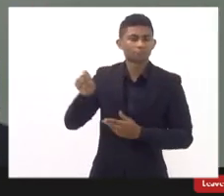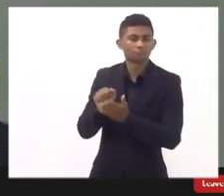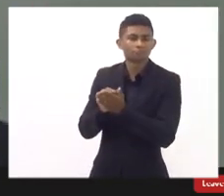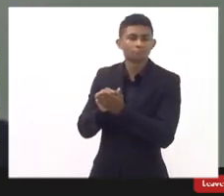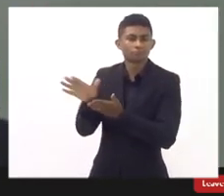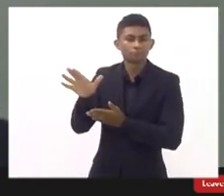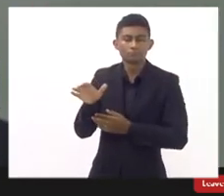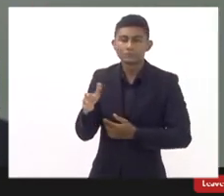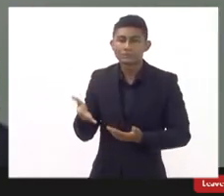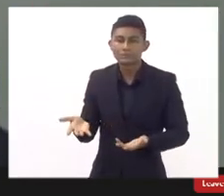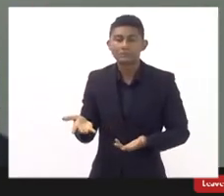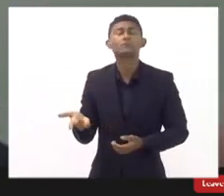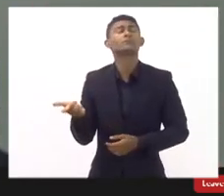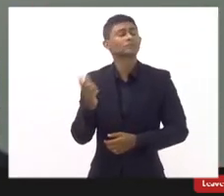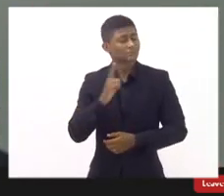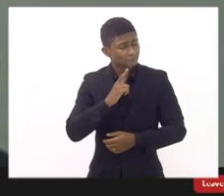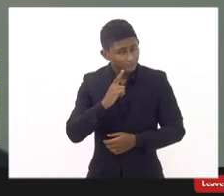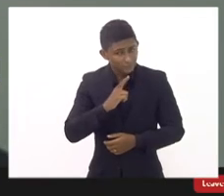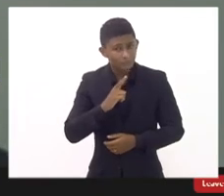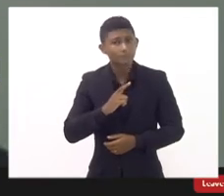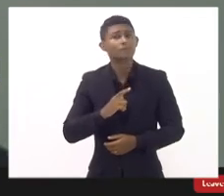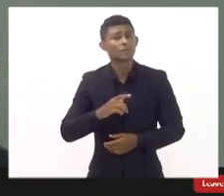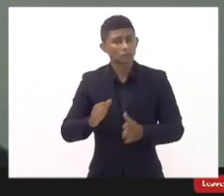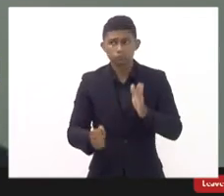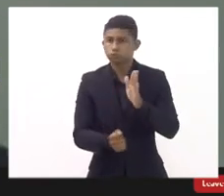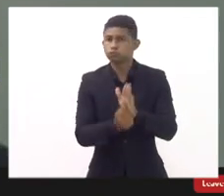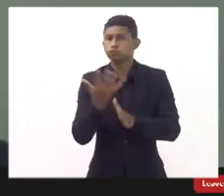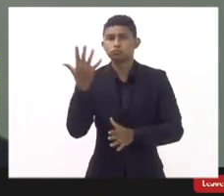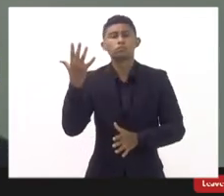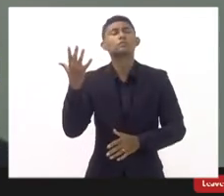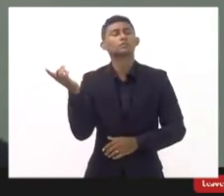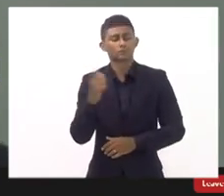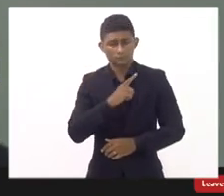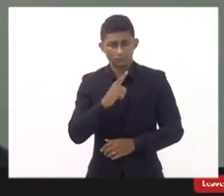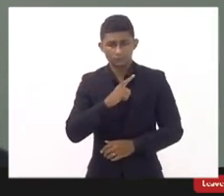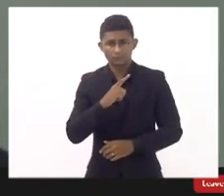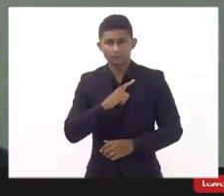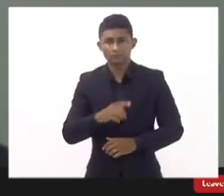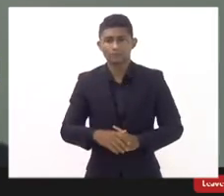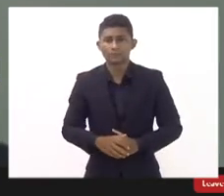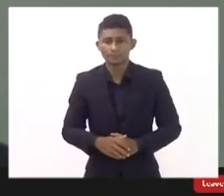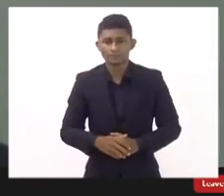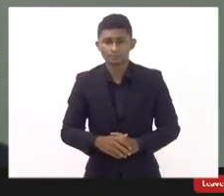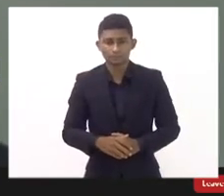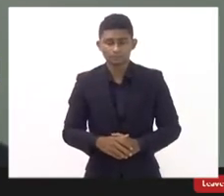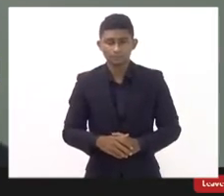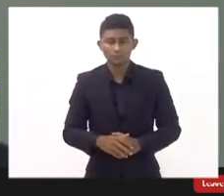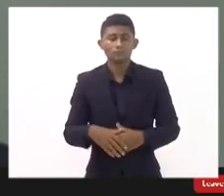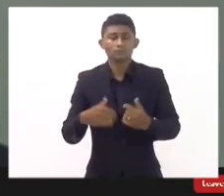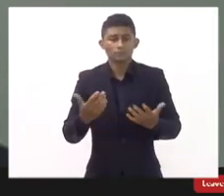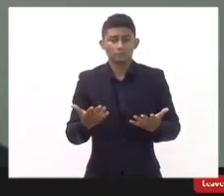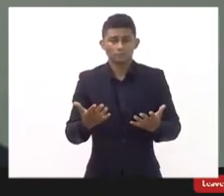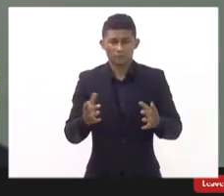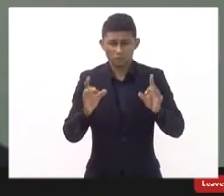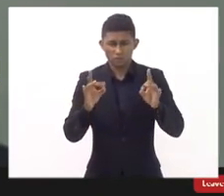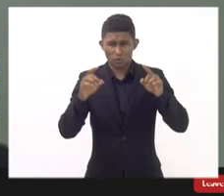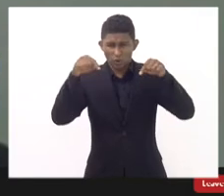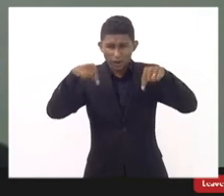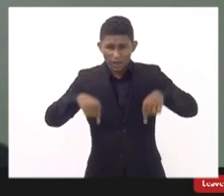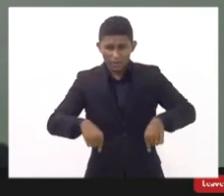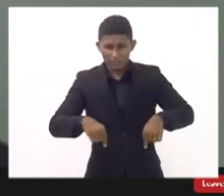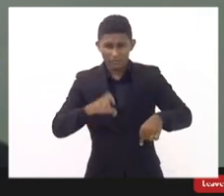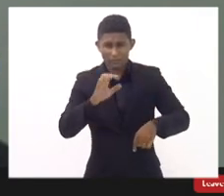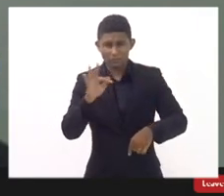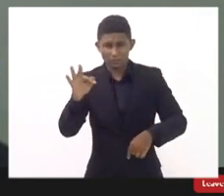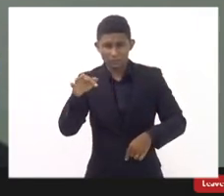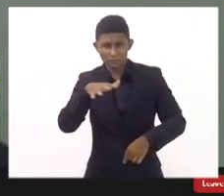translado. Isso acontece com extrema frequência. E eu sei que isso não é uma característica só da região dos Lagos